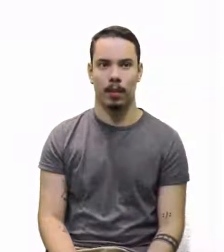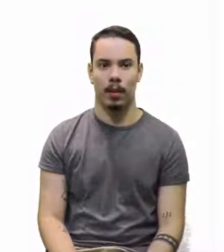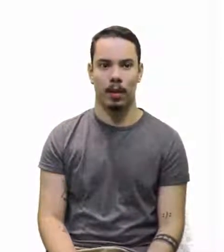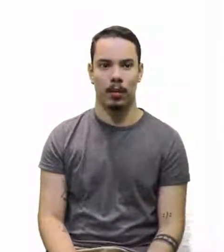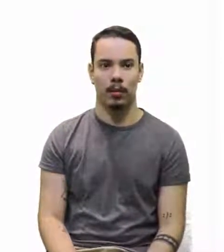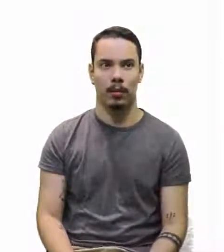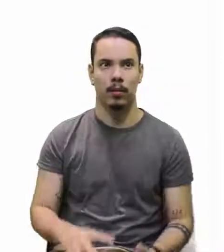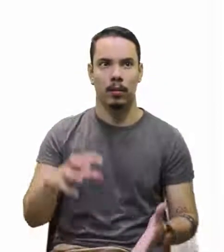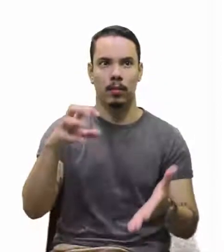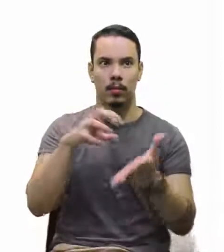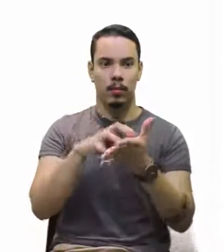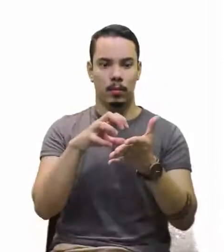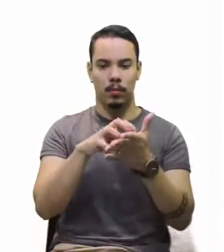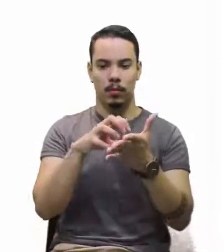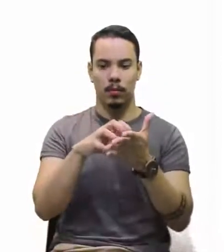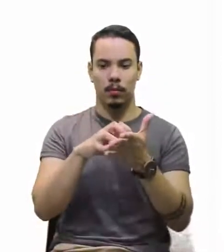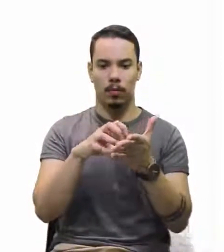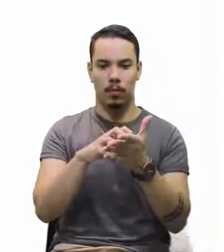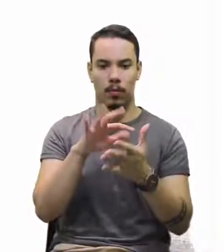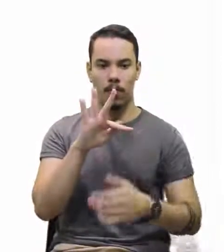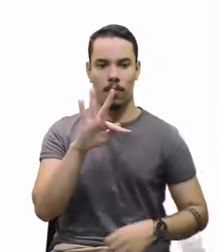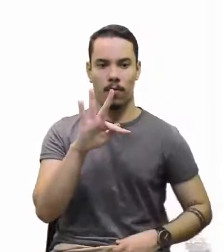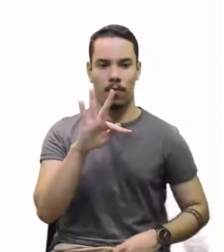Núcleo de ferrite.